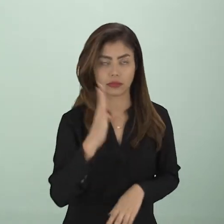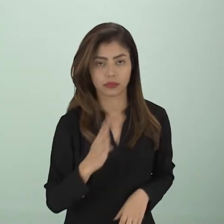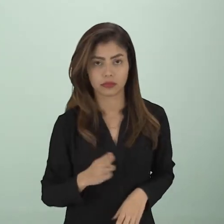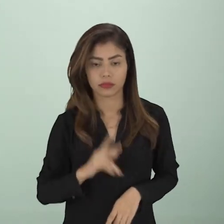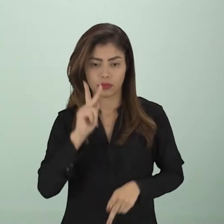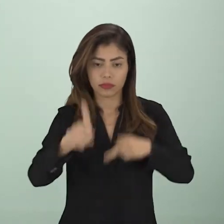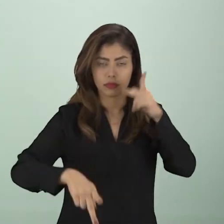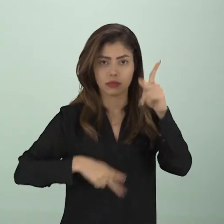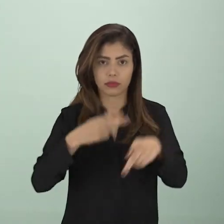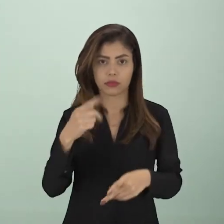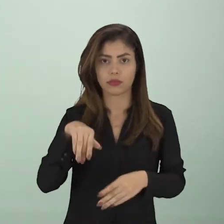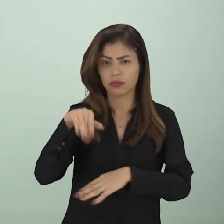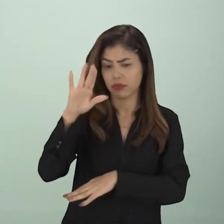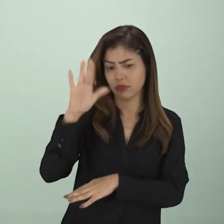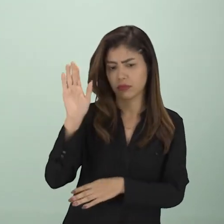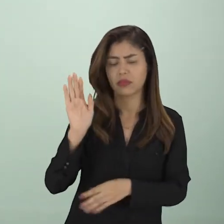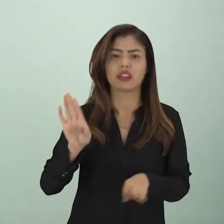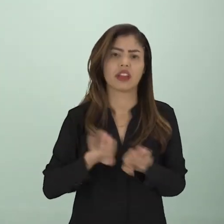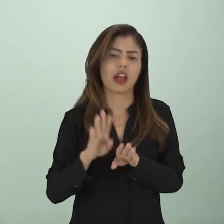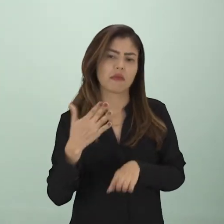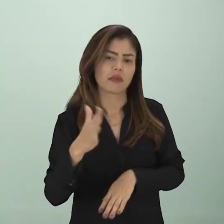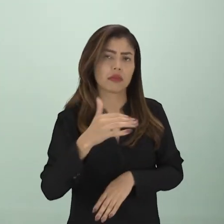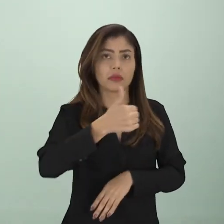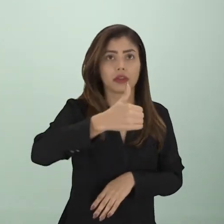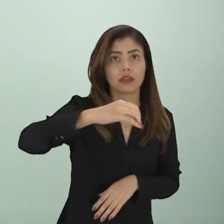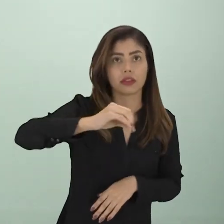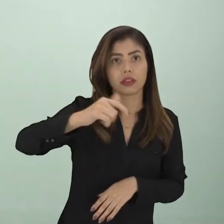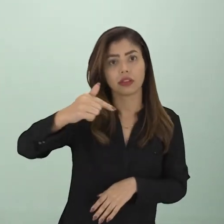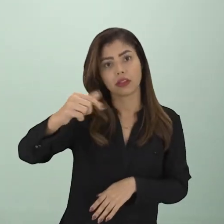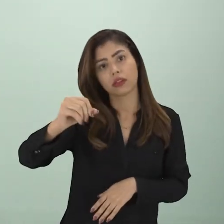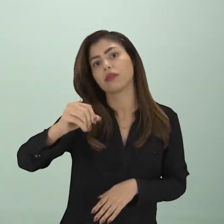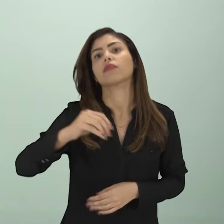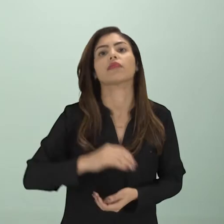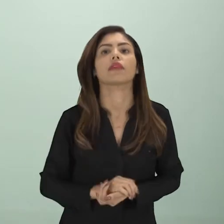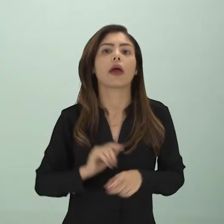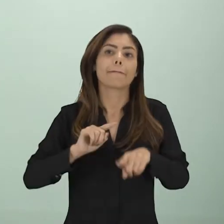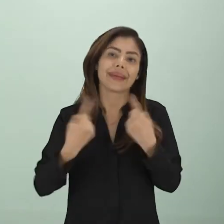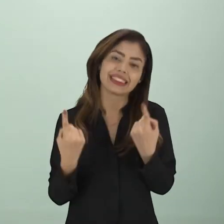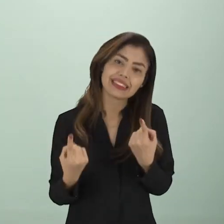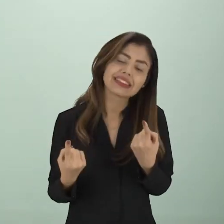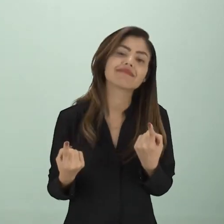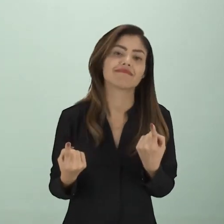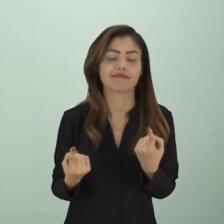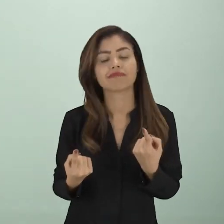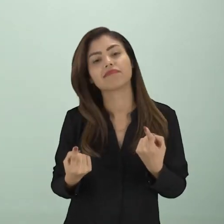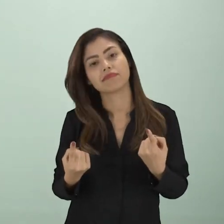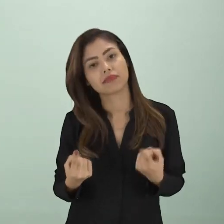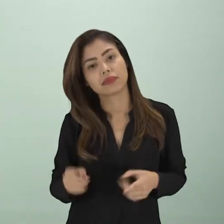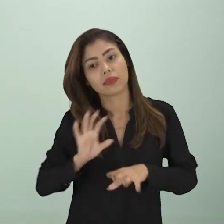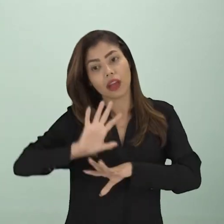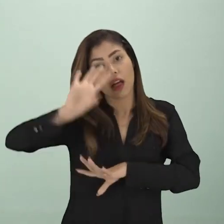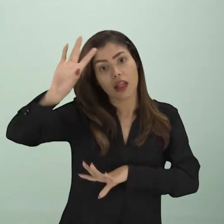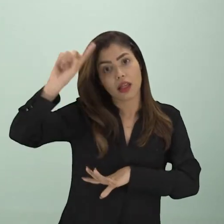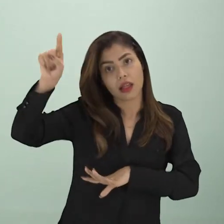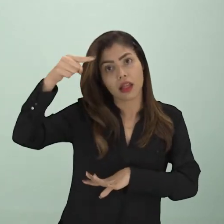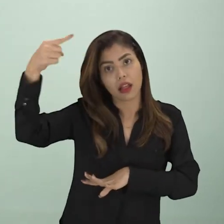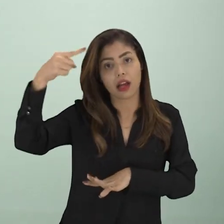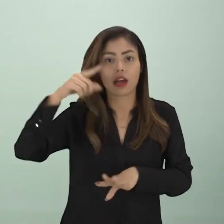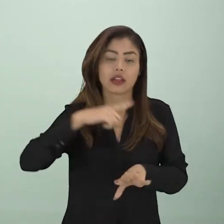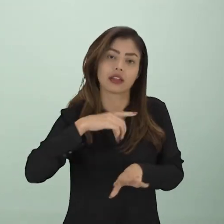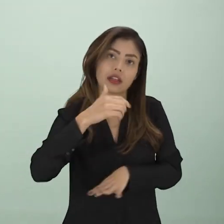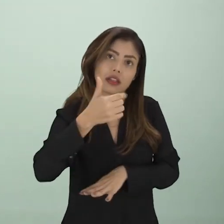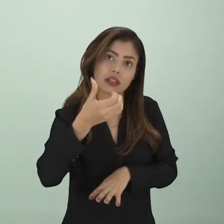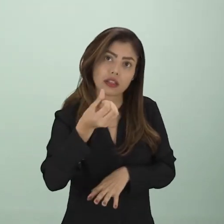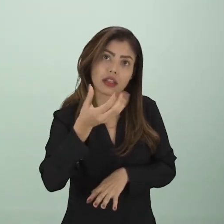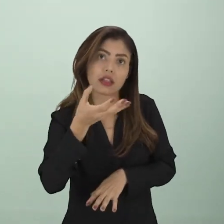se popularizar um pouquinho mais tarde, lá em 1970. Porém, gente, lá na década de